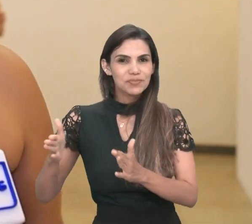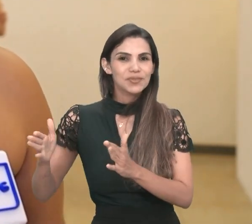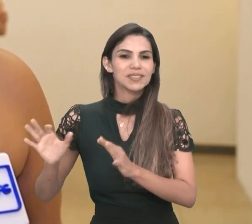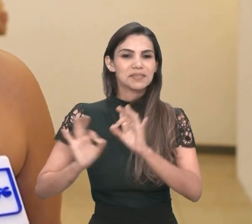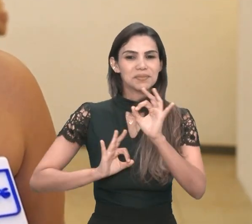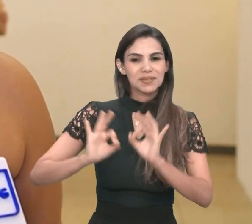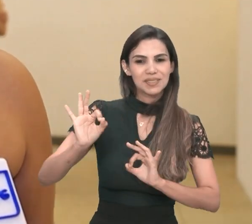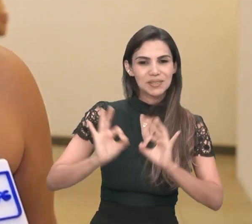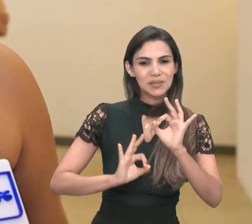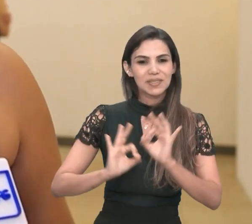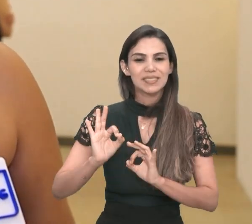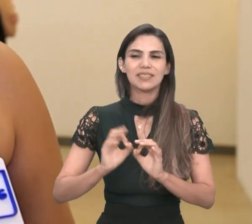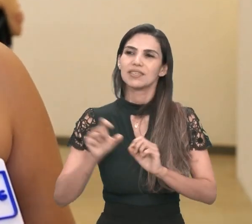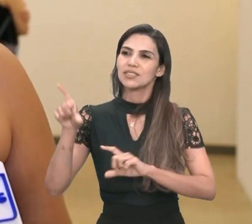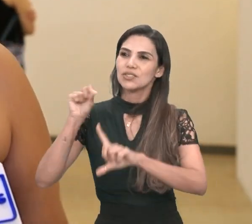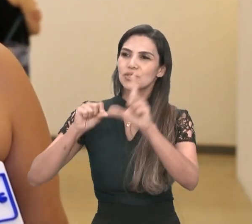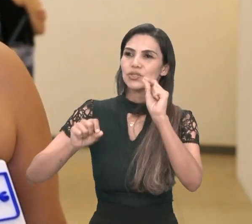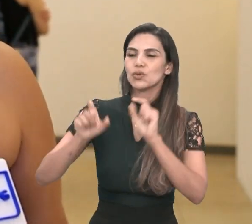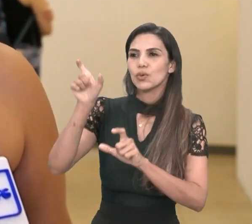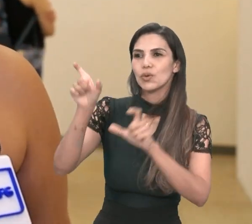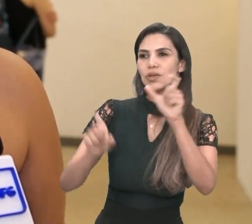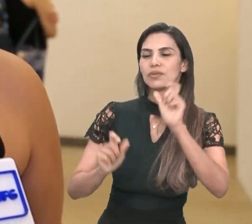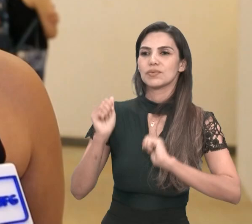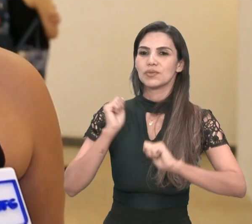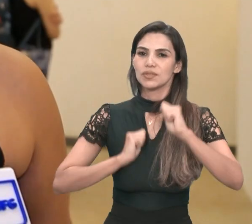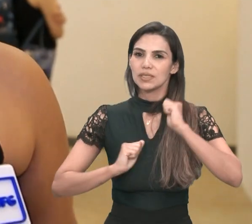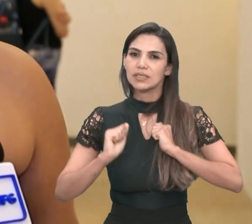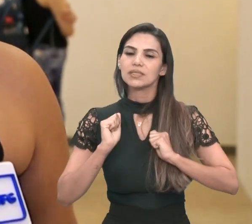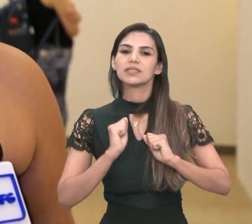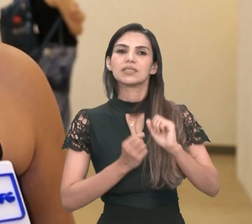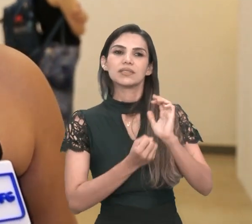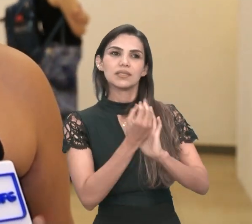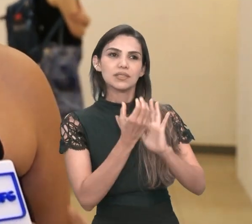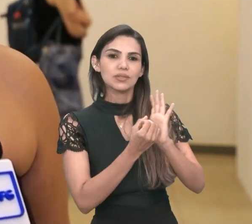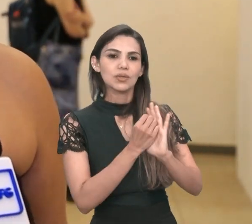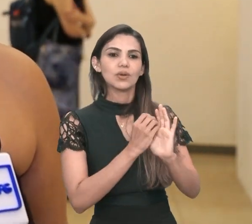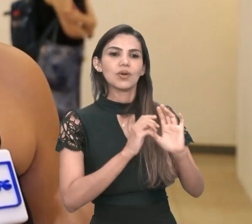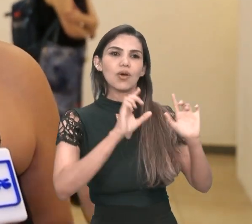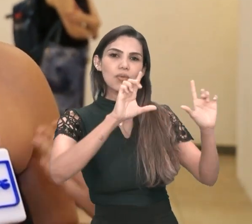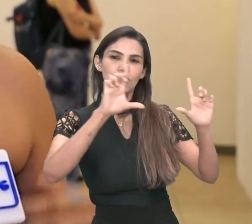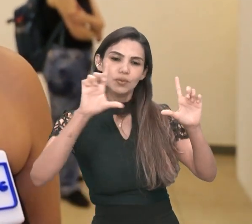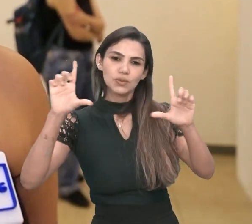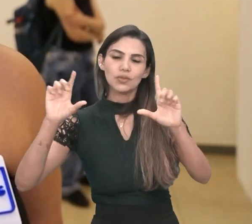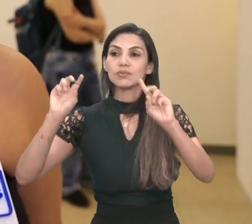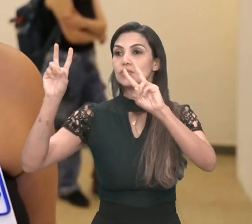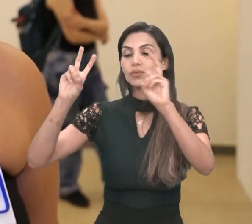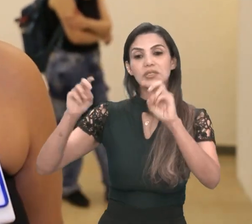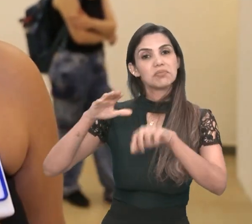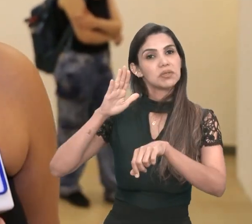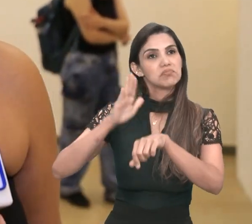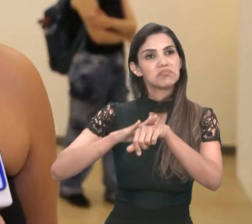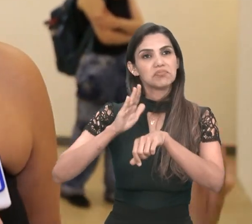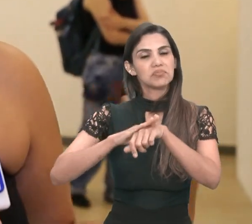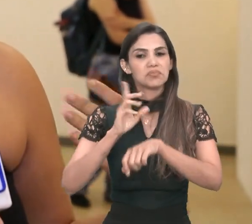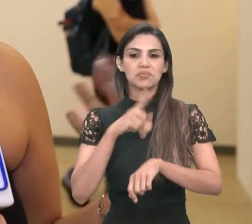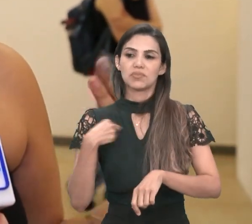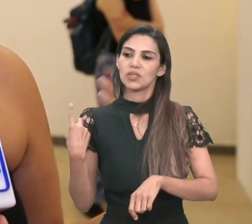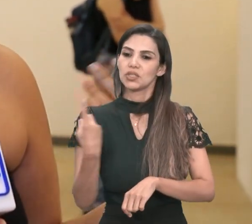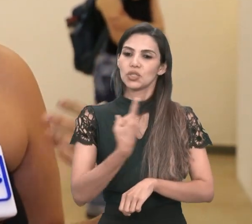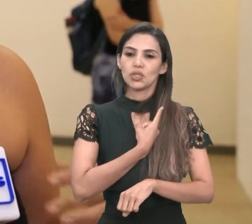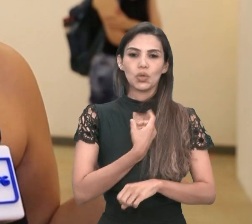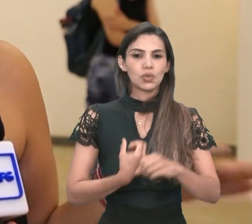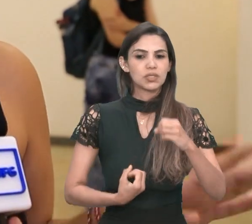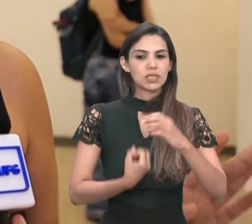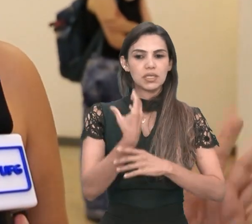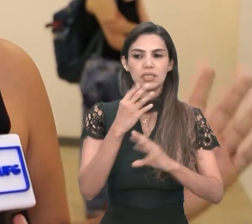a gente que selecionou as artistas, a gente que selecionou as obras, o tema. Então, toda a construção da exposição foi a gente que fez. Então, a gente conseguiu ter essa experiência